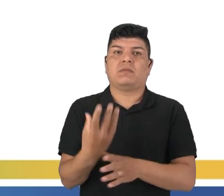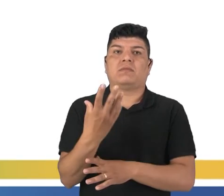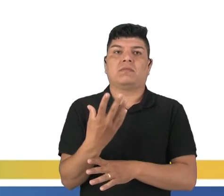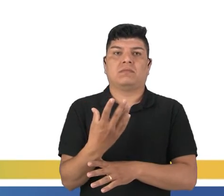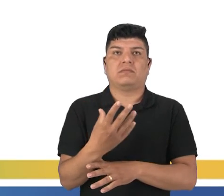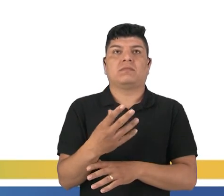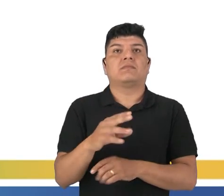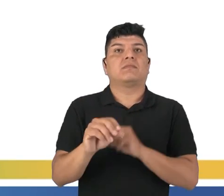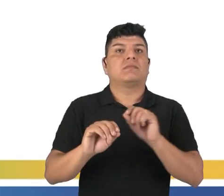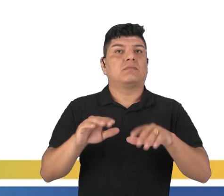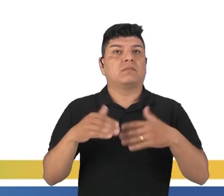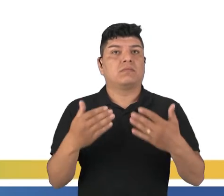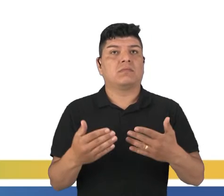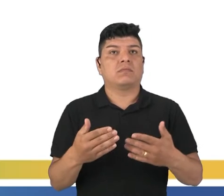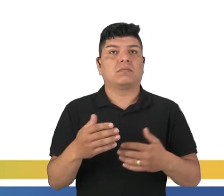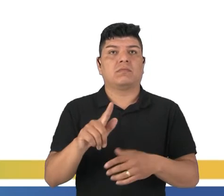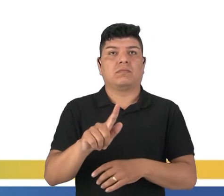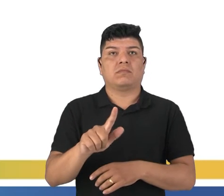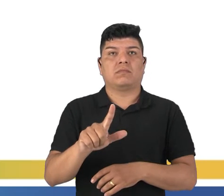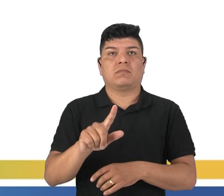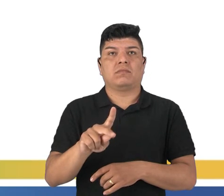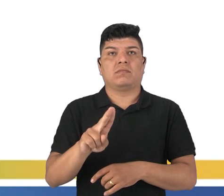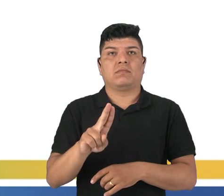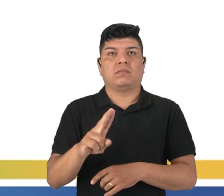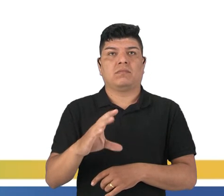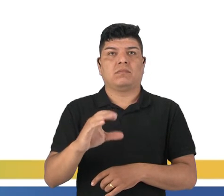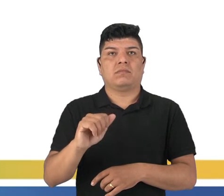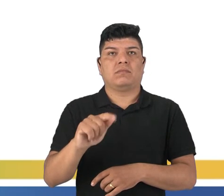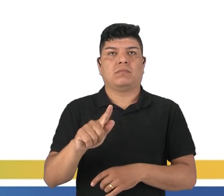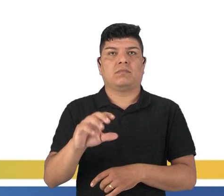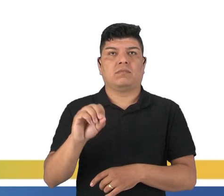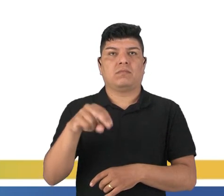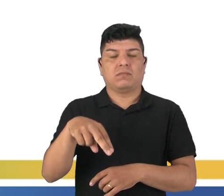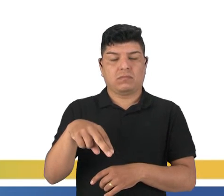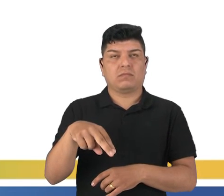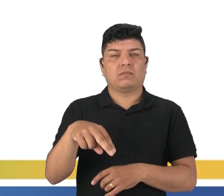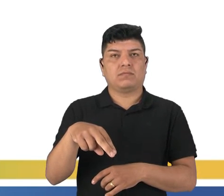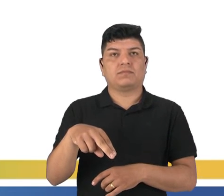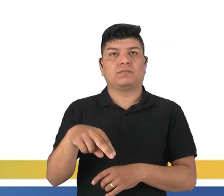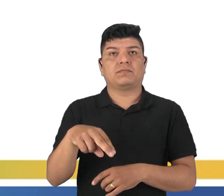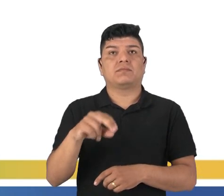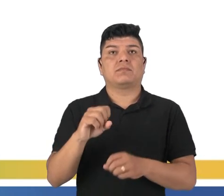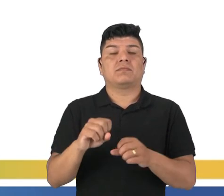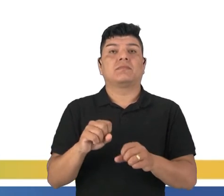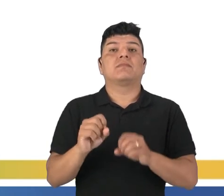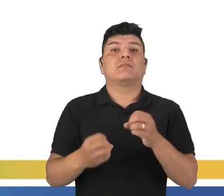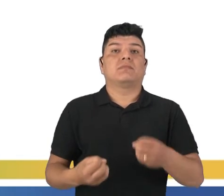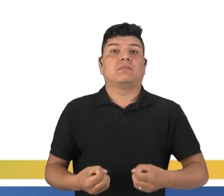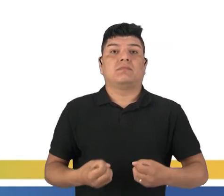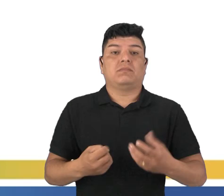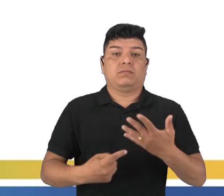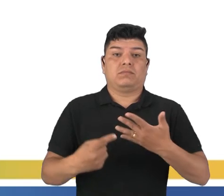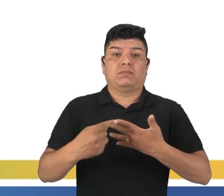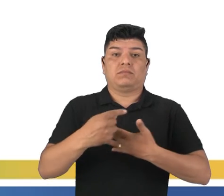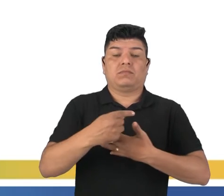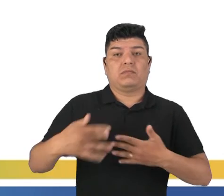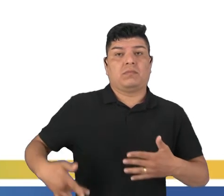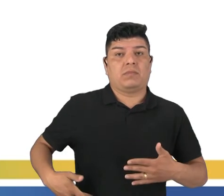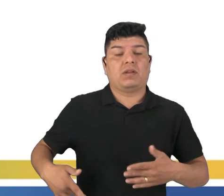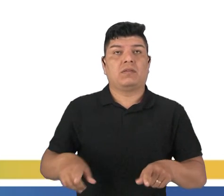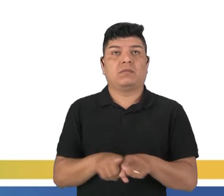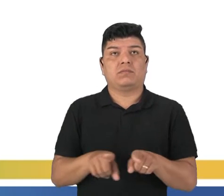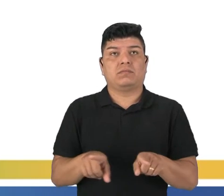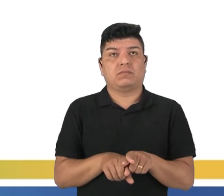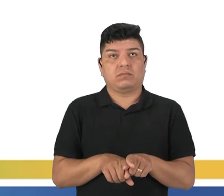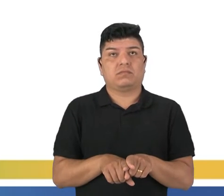de glucagon. O glucagon, ele serve para a síntese de glicose pelo fígado, né?